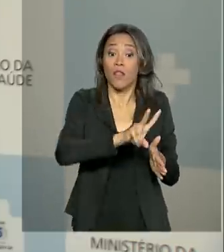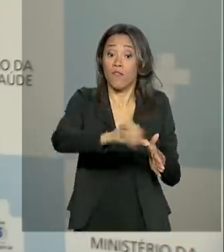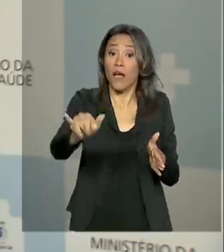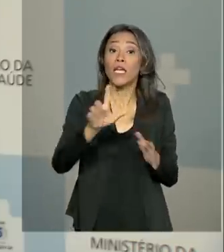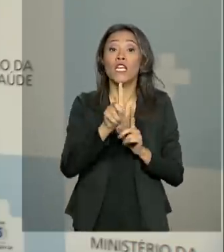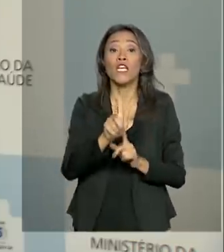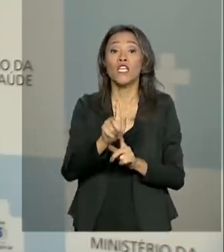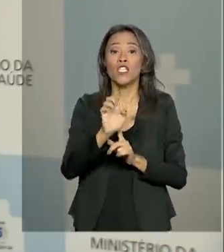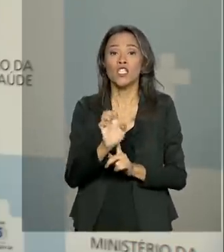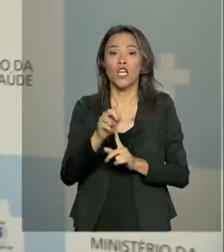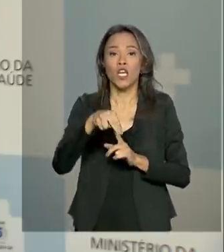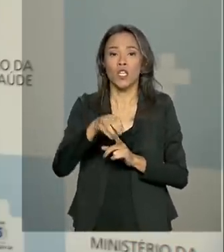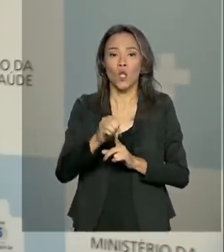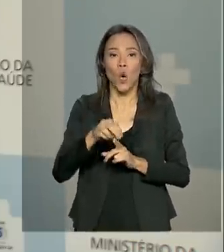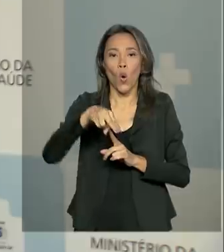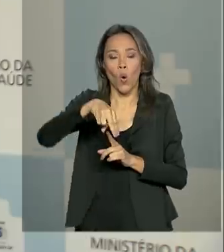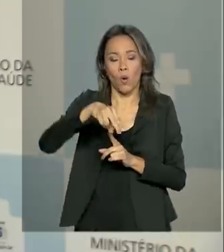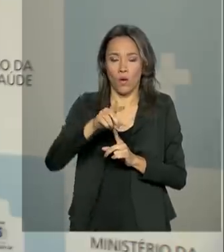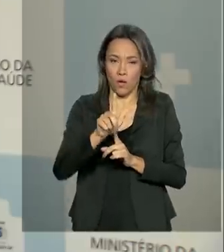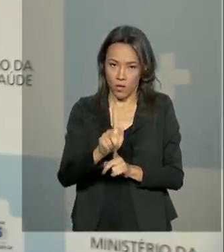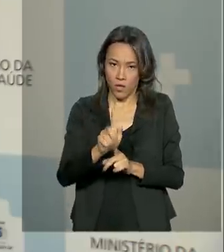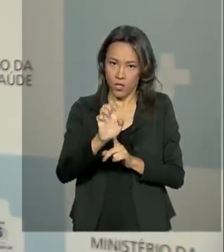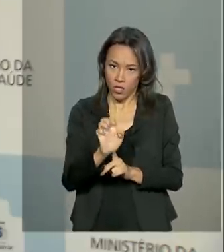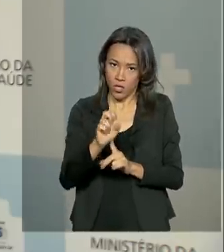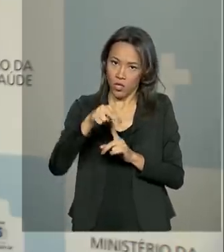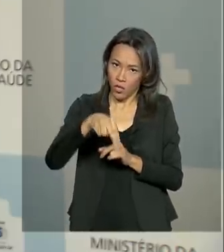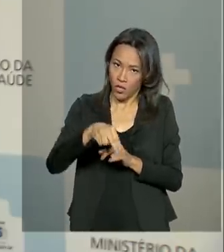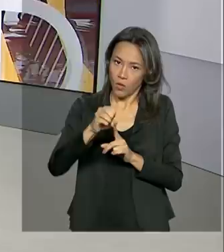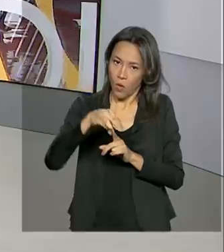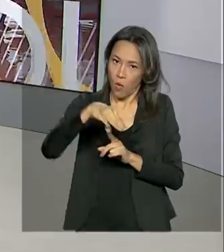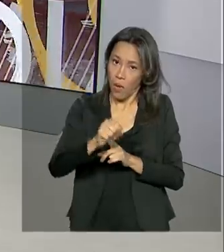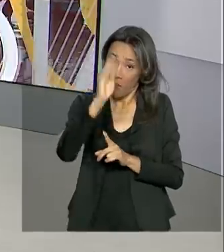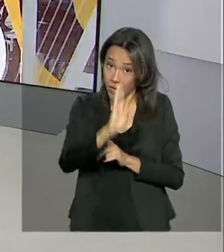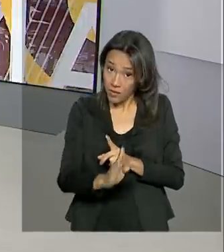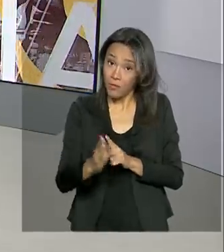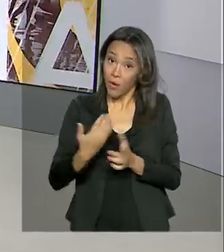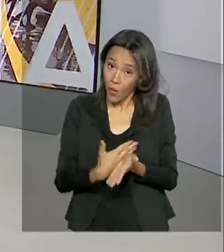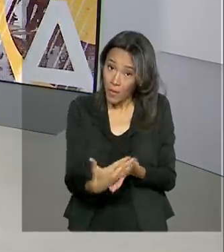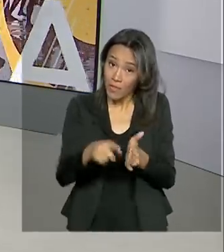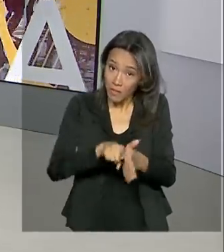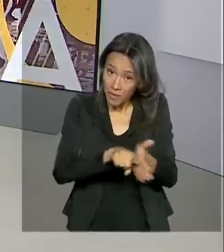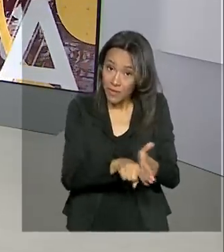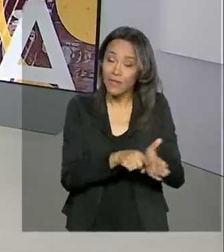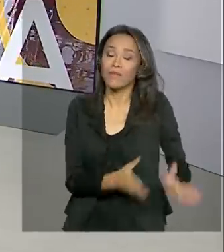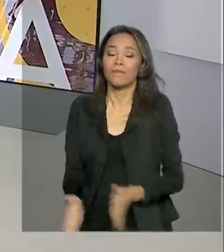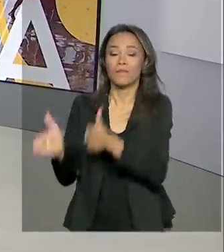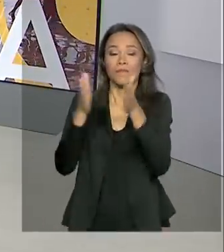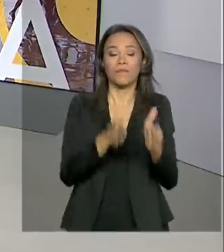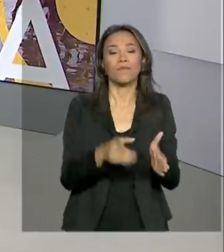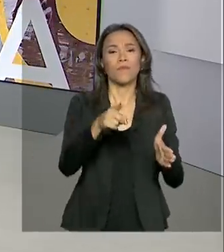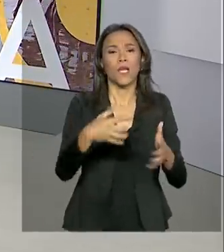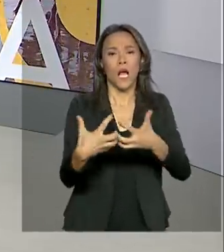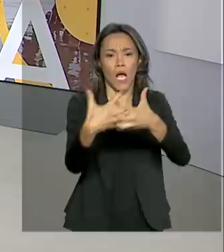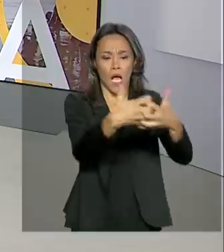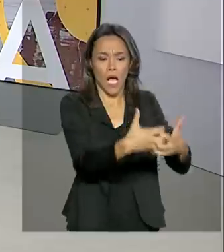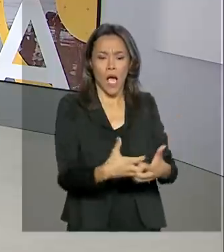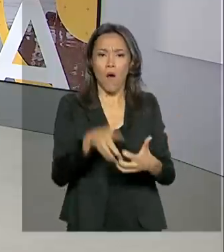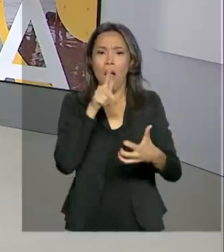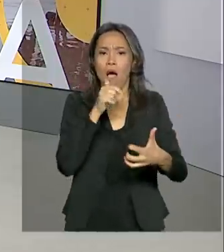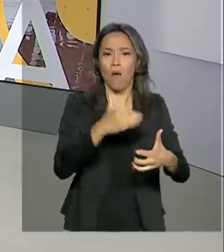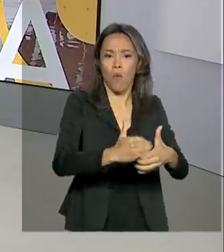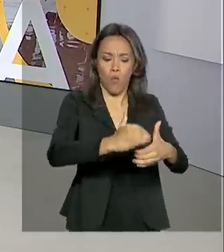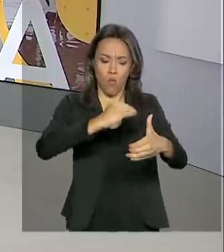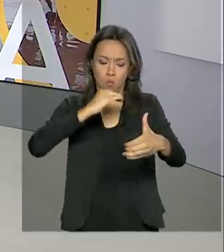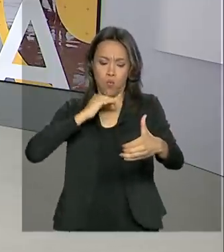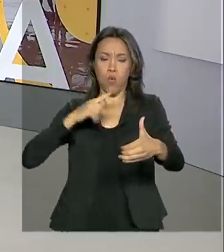Genoma Brasil, para a gente começar a entrar nesse campo dessa luta. Operação Carro Pipa Federal, que recebe